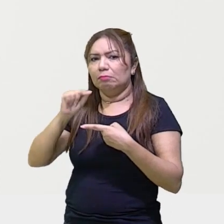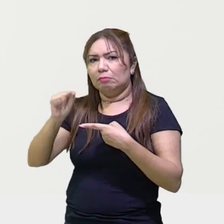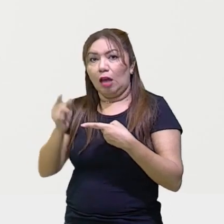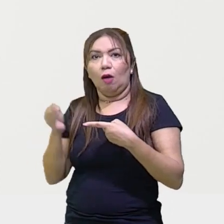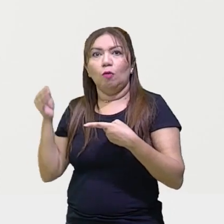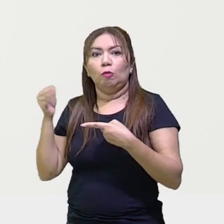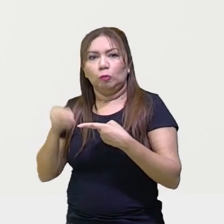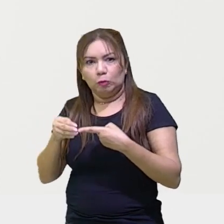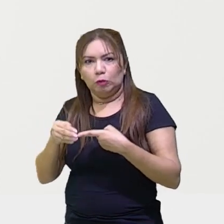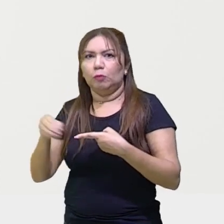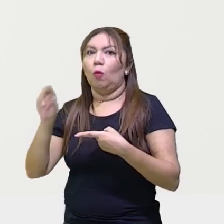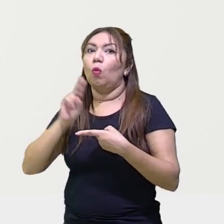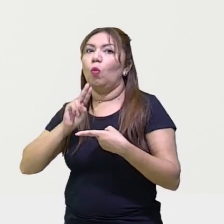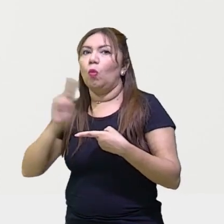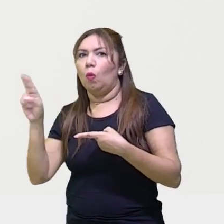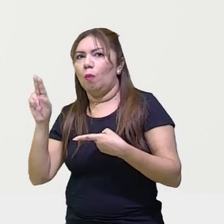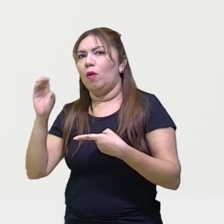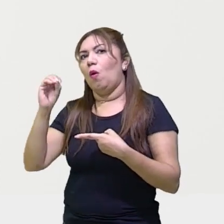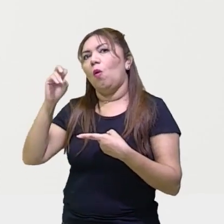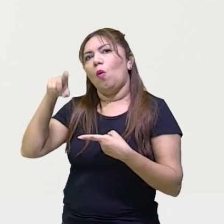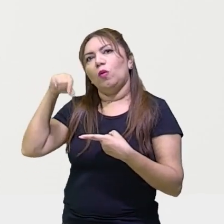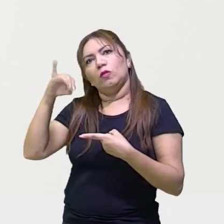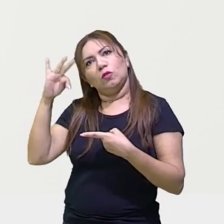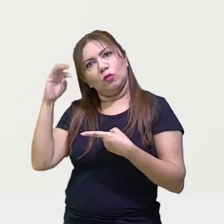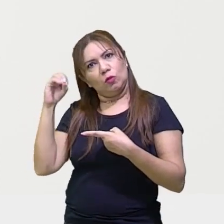ela é oxítona.